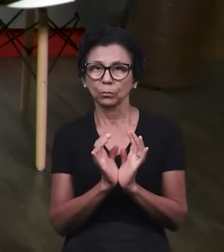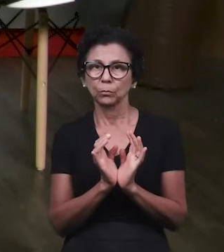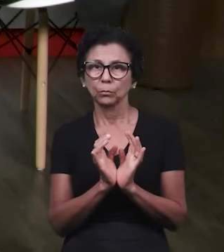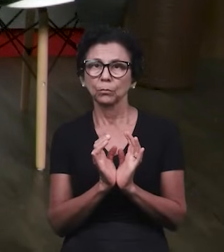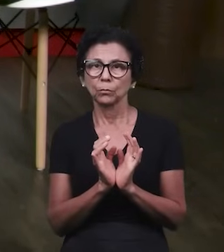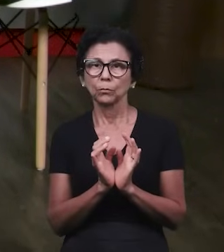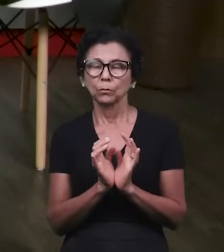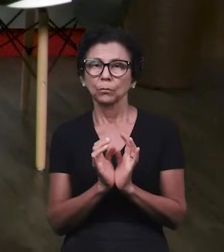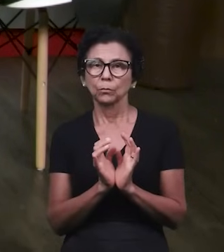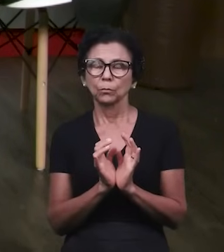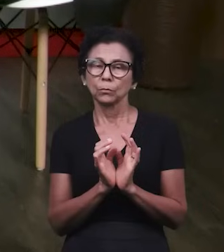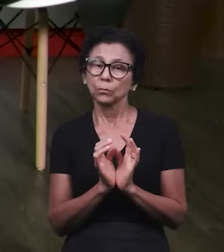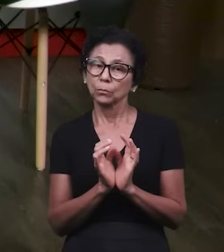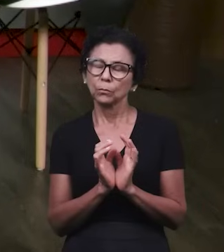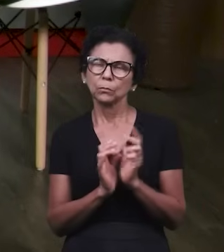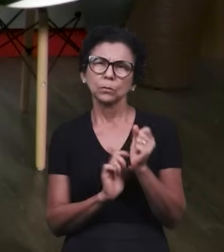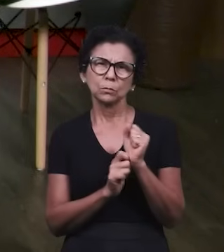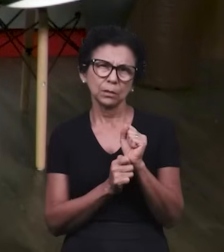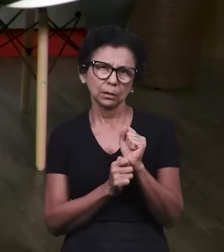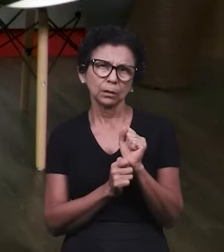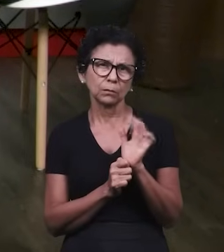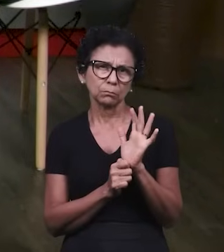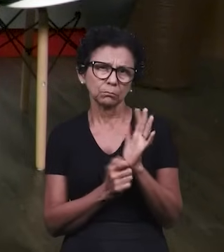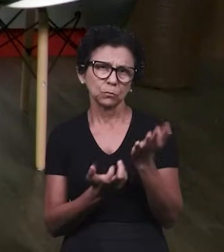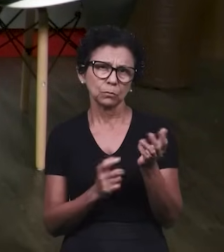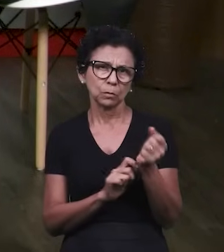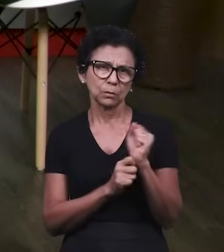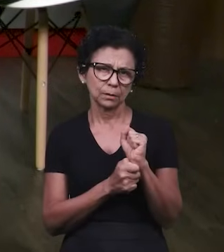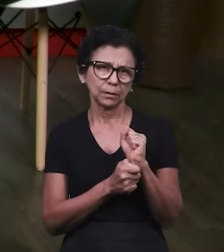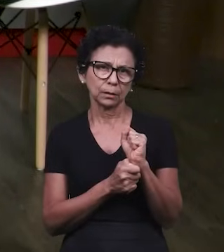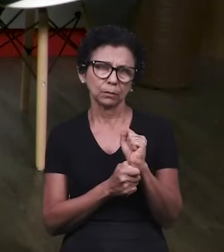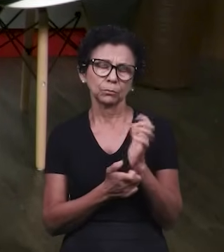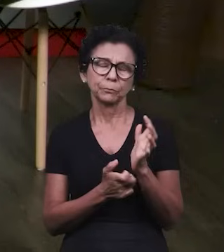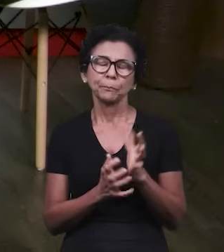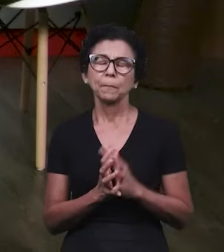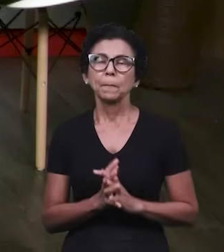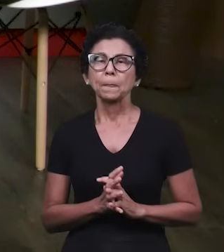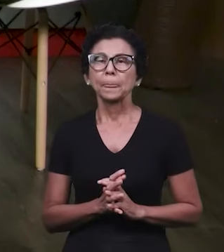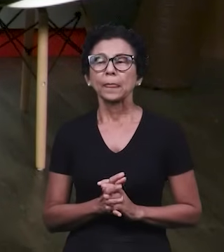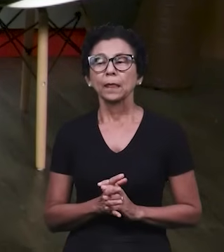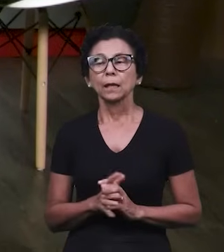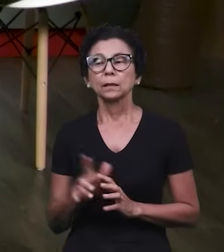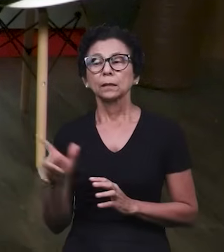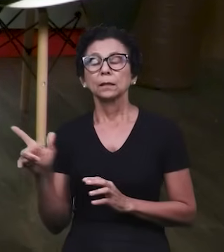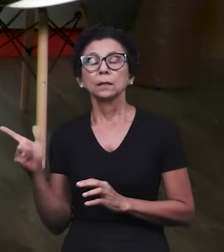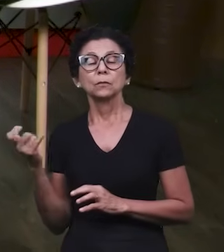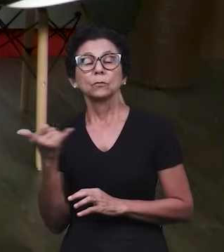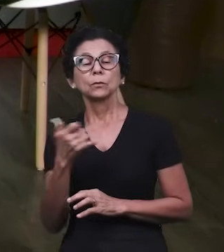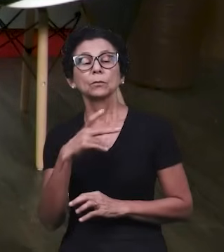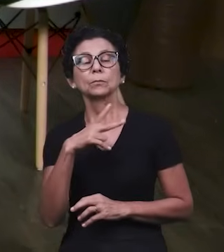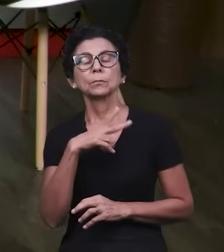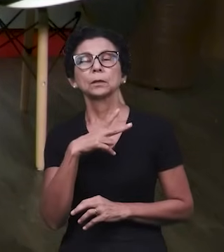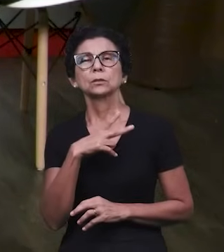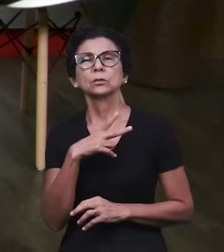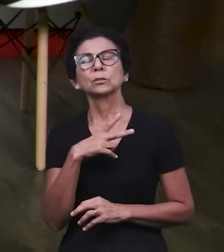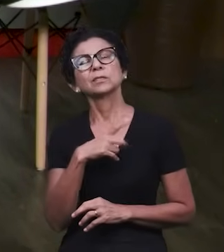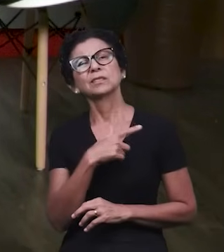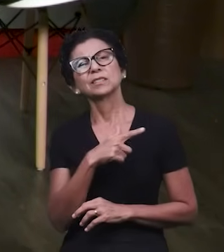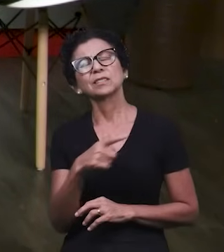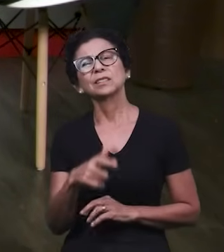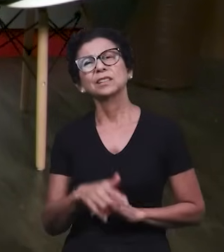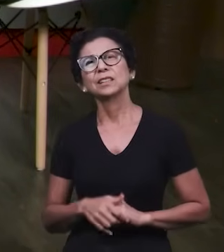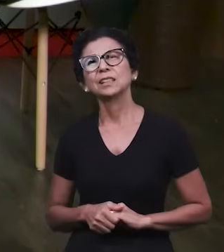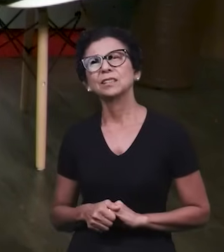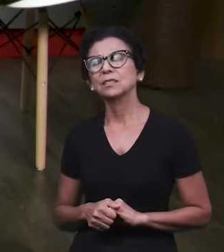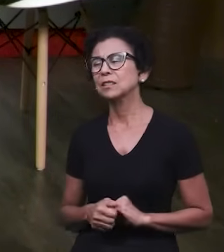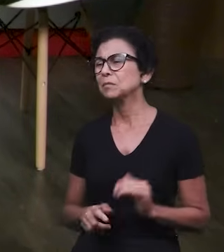certa forma, é um segredo. É um segredo, para aqueles Jesus, que estavam perto exatamente, dele. Jesus falou em particular e eles... o